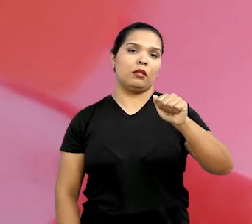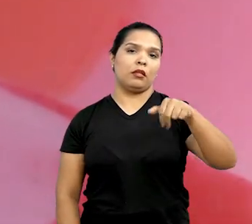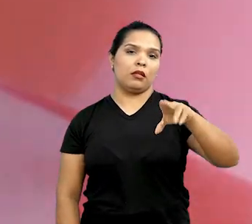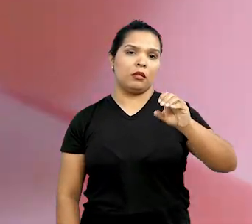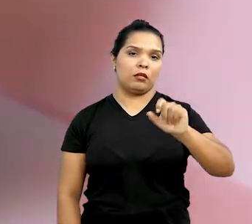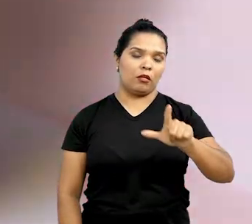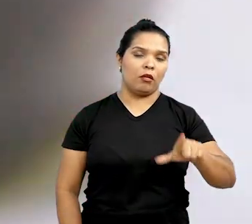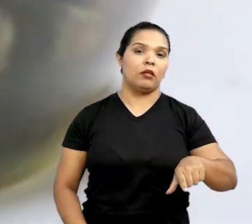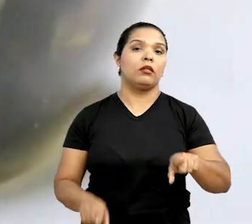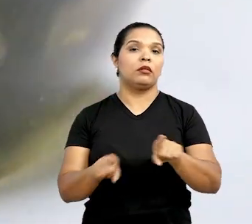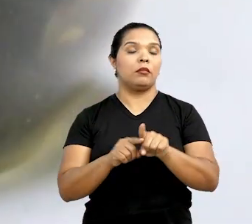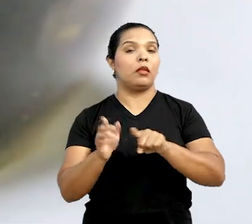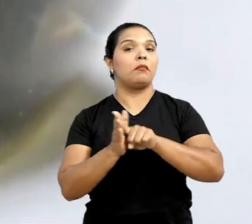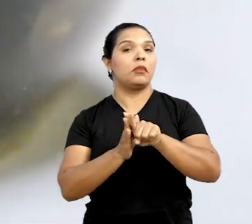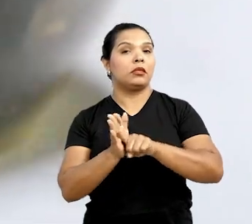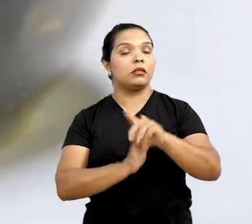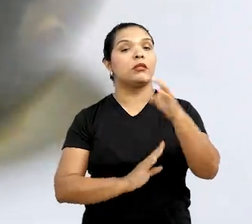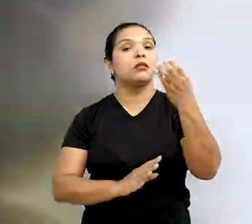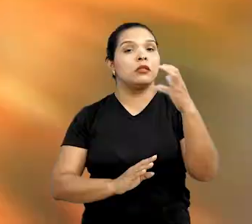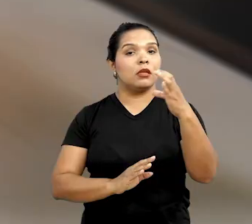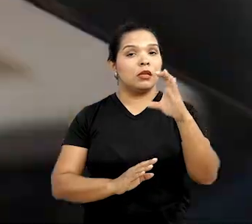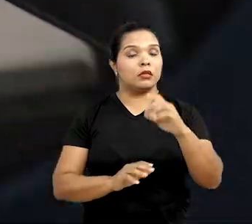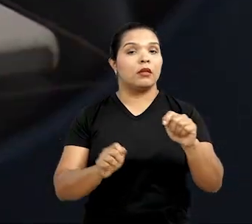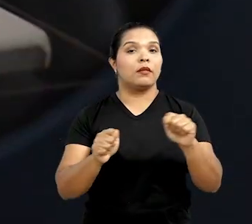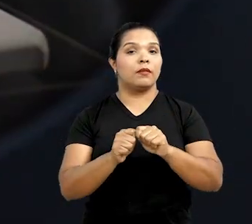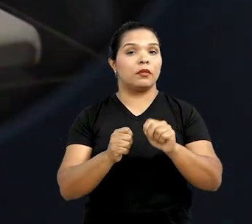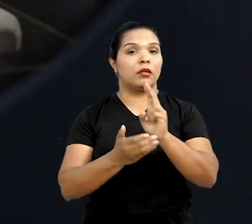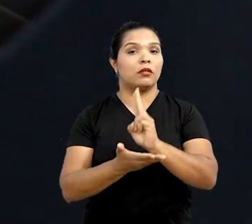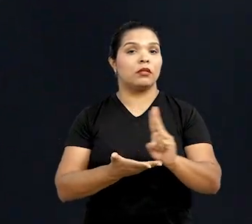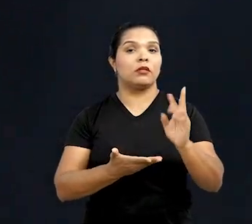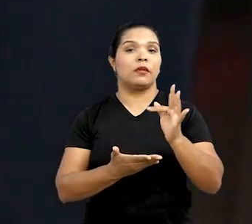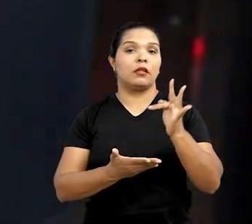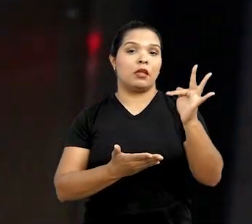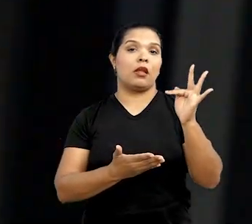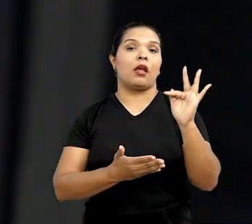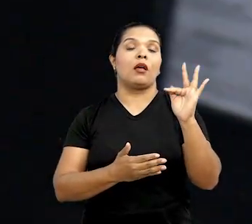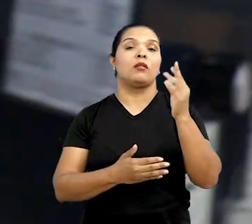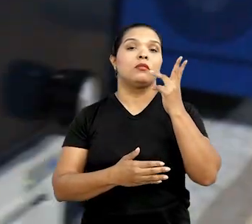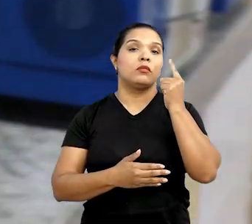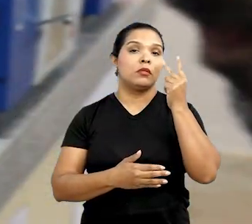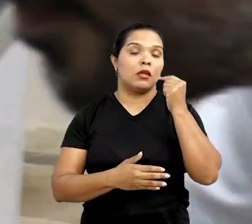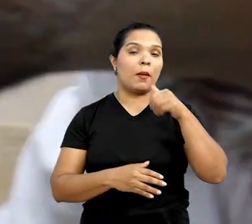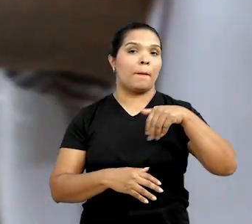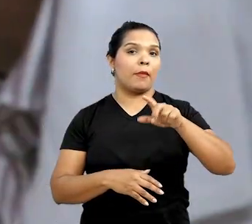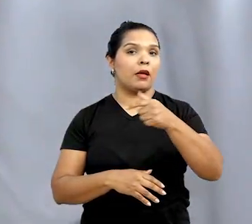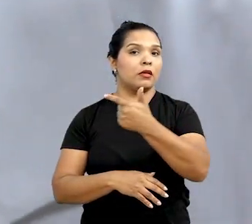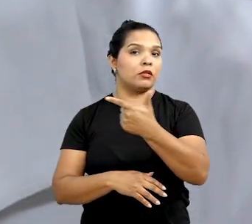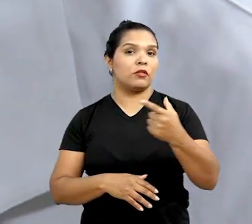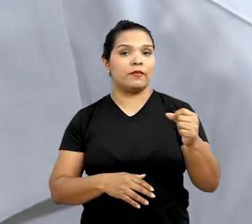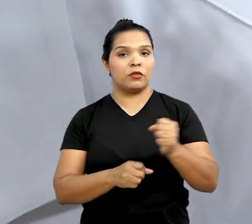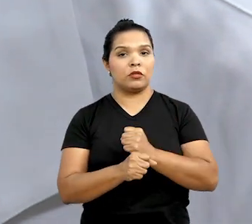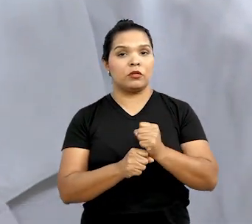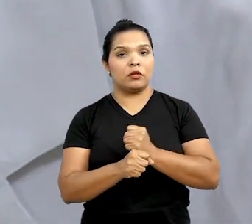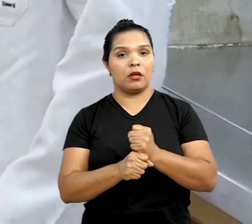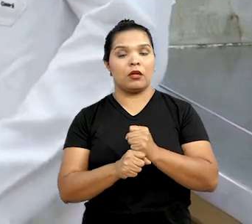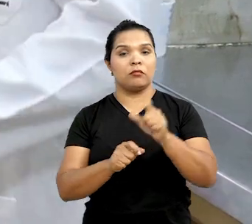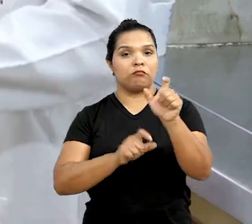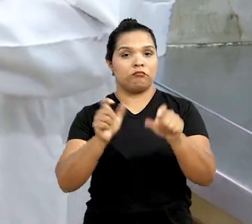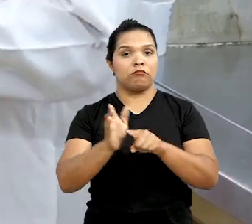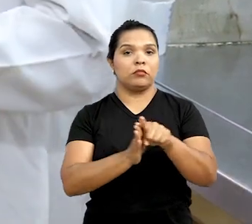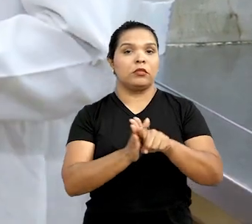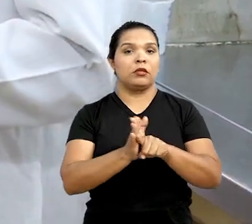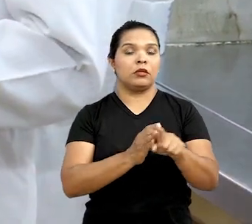diesel. Está levando pesquisa científica feita na Universidade Federal do Ceará. Há mais de 20 anos, os pesquisadores